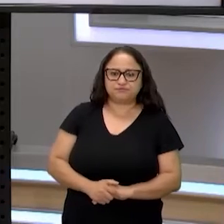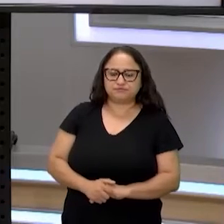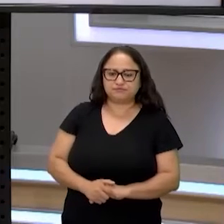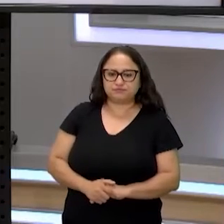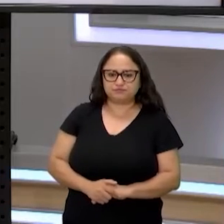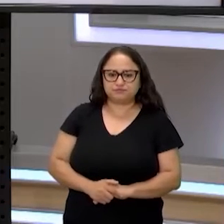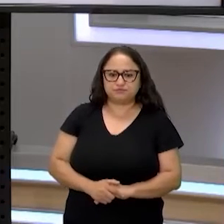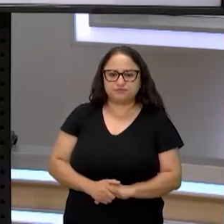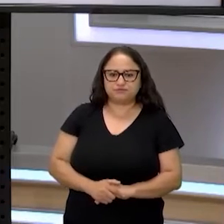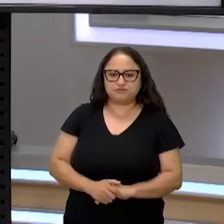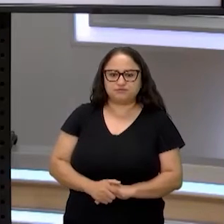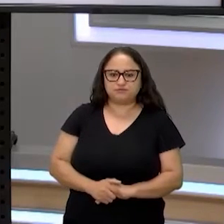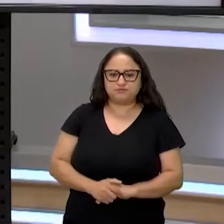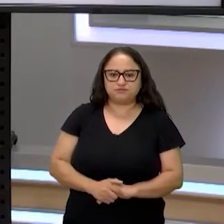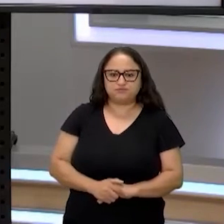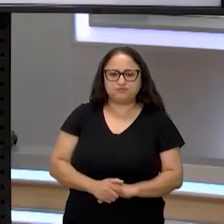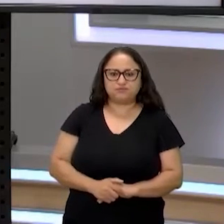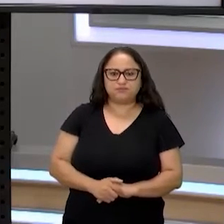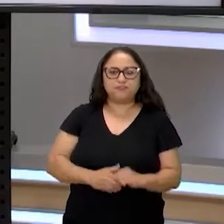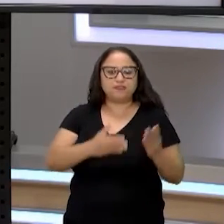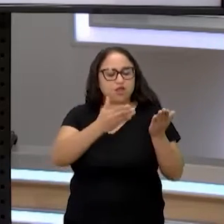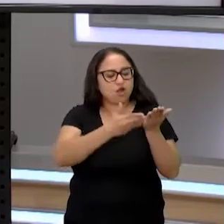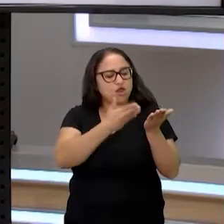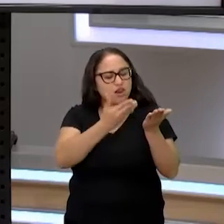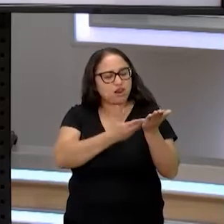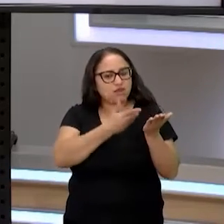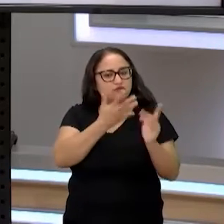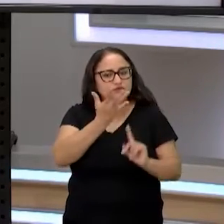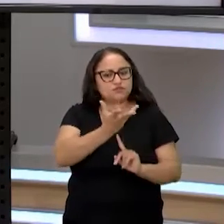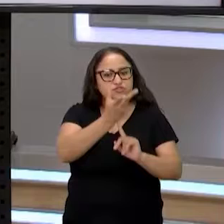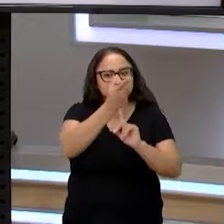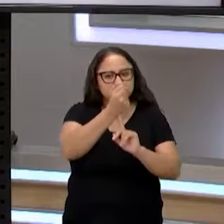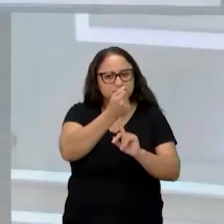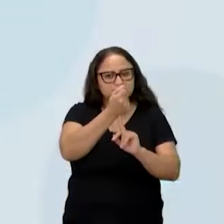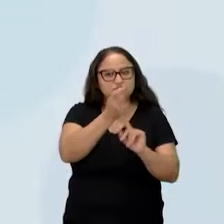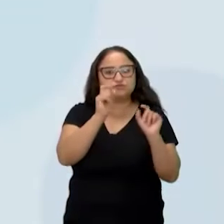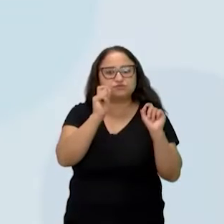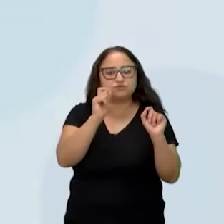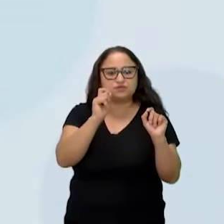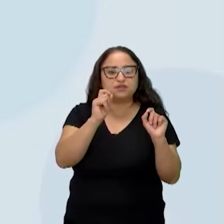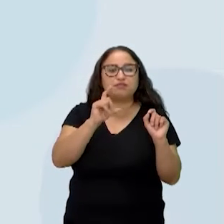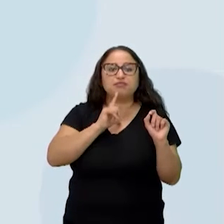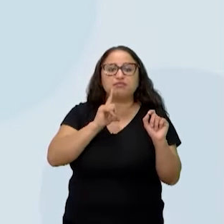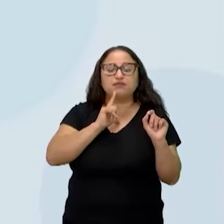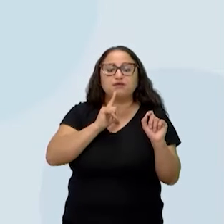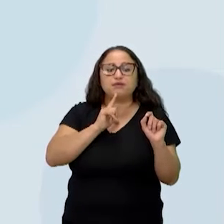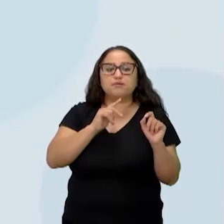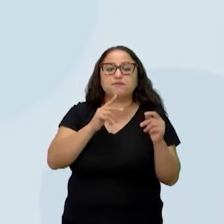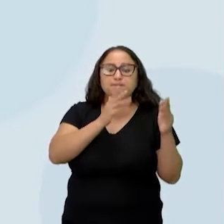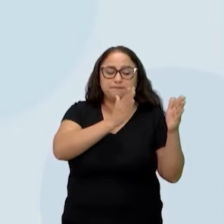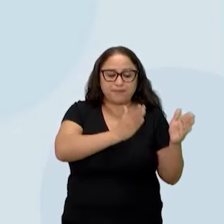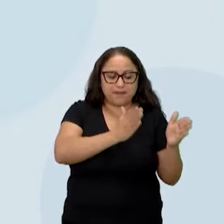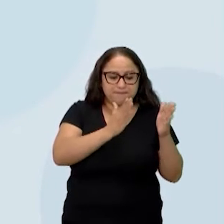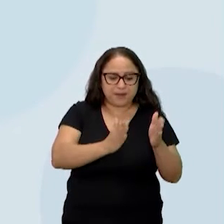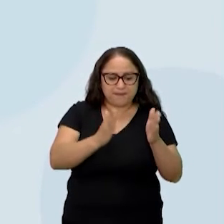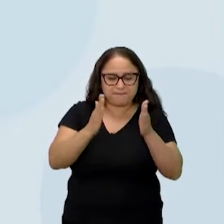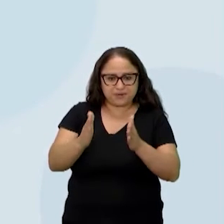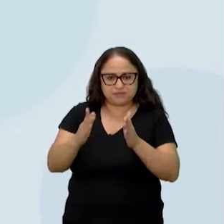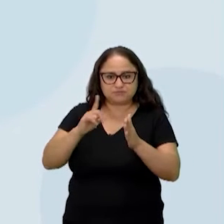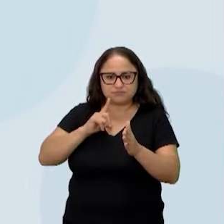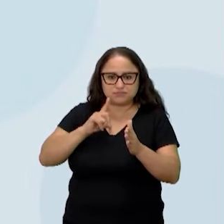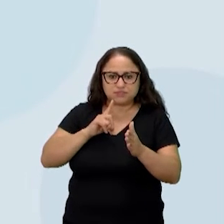sim. Ó, livro de artista, não esqueçam dessa palavrinha, tá? Por quê? O livro de artista, gente, ele